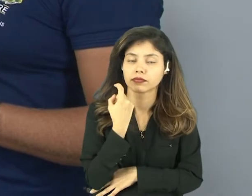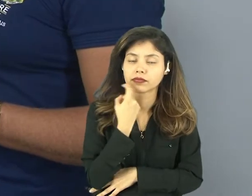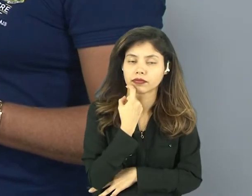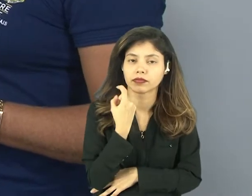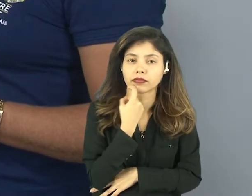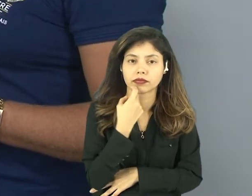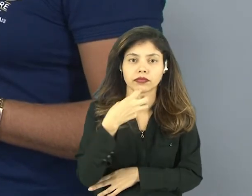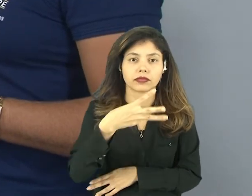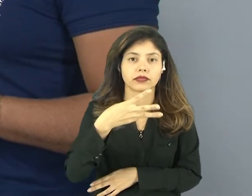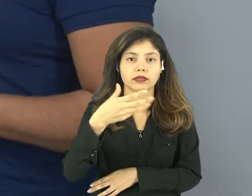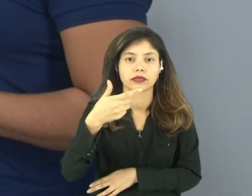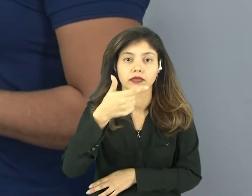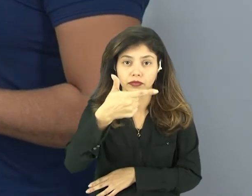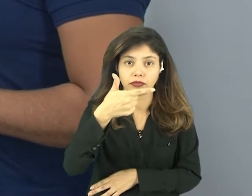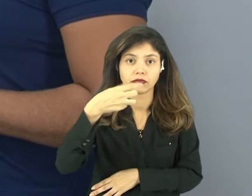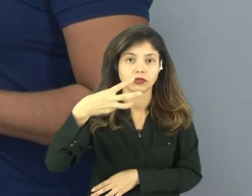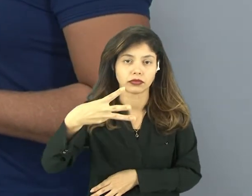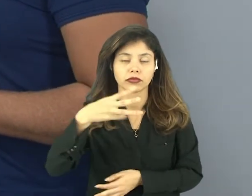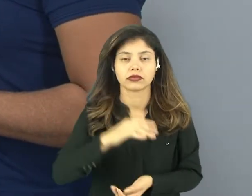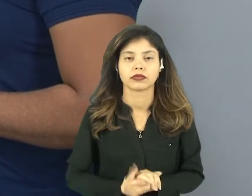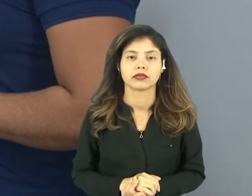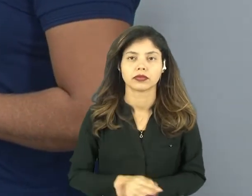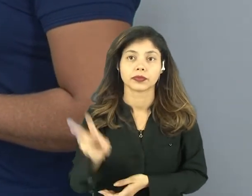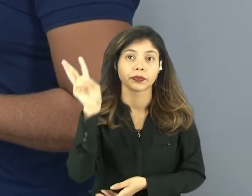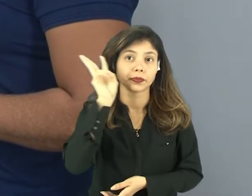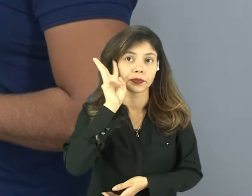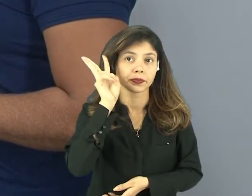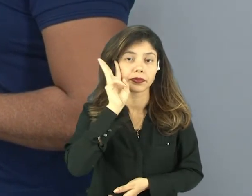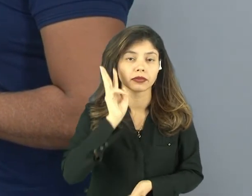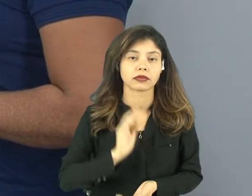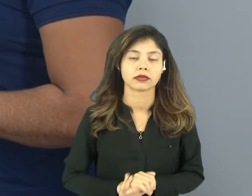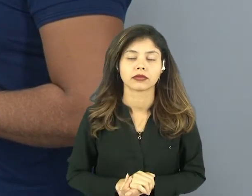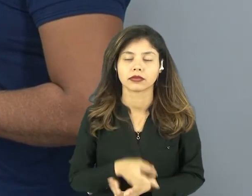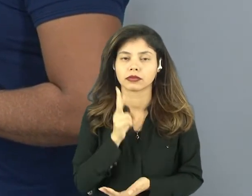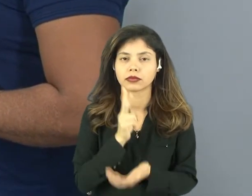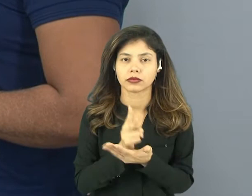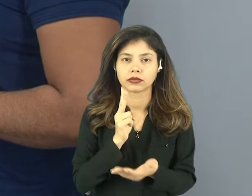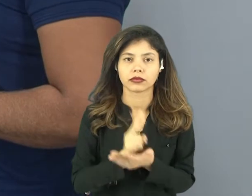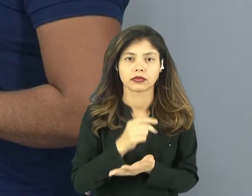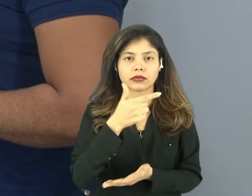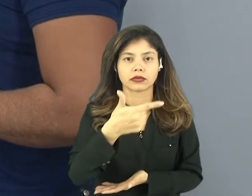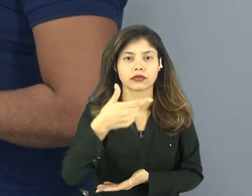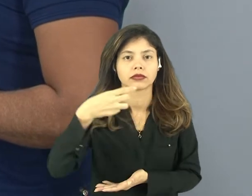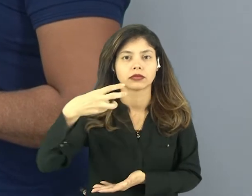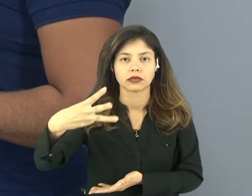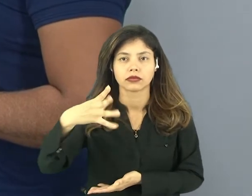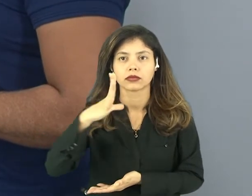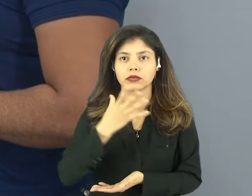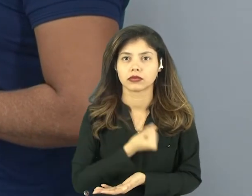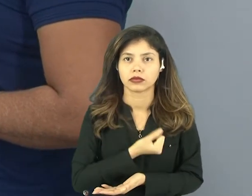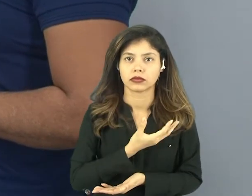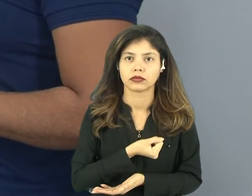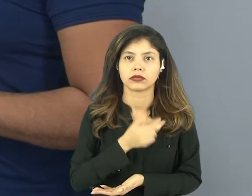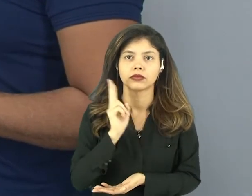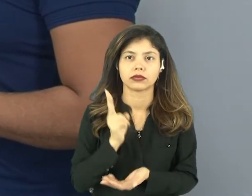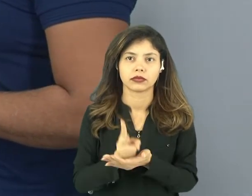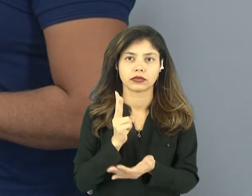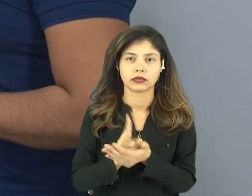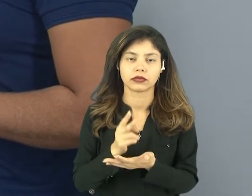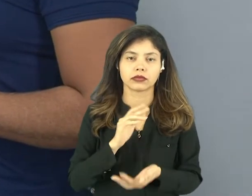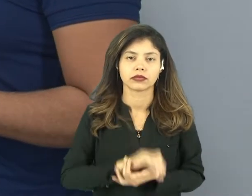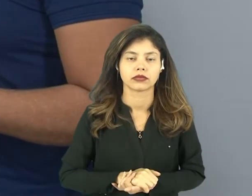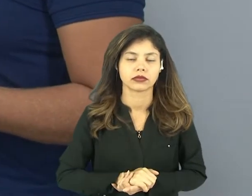que teve 23, e também na terça-feira teve o mesmo número aqui, ó,